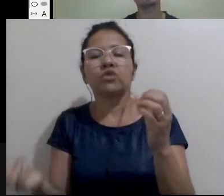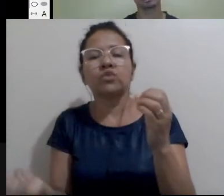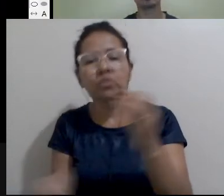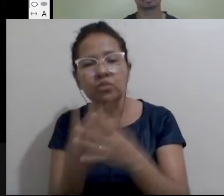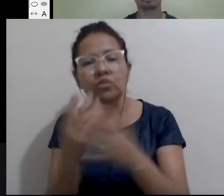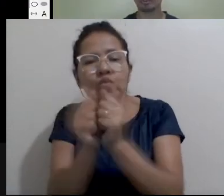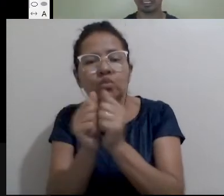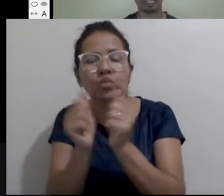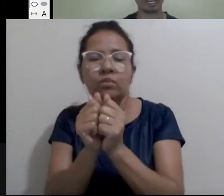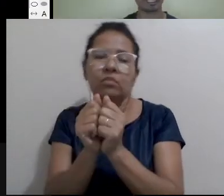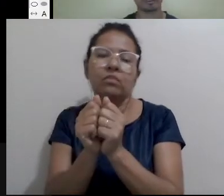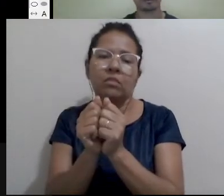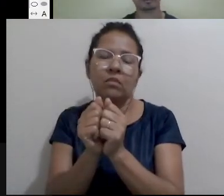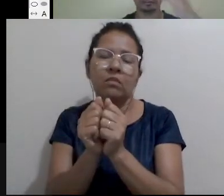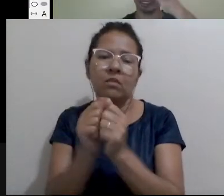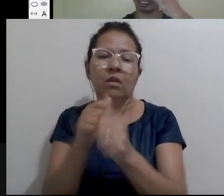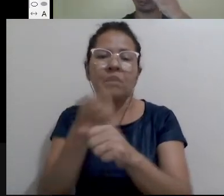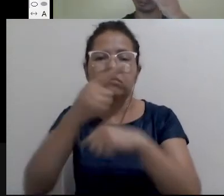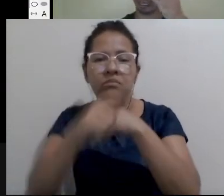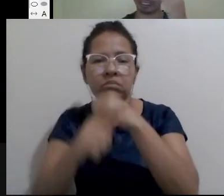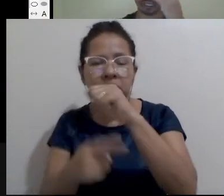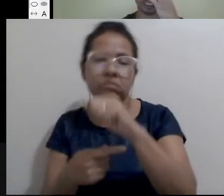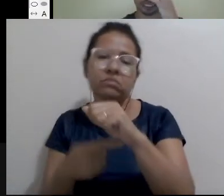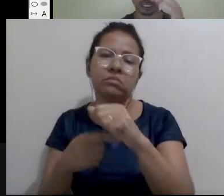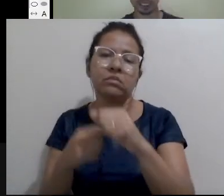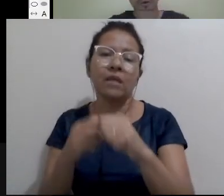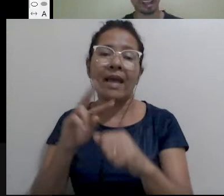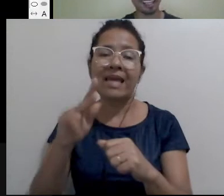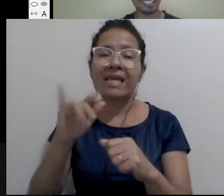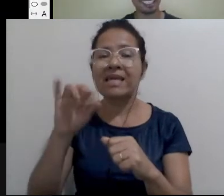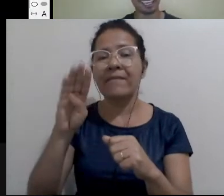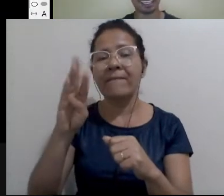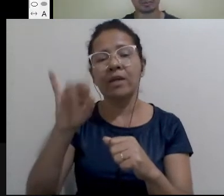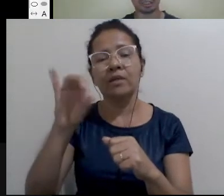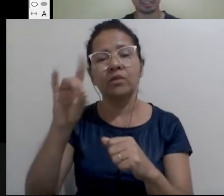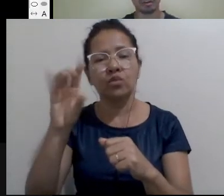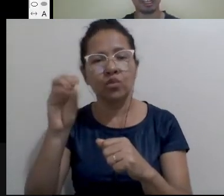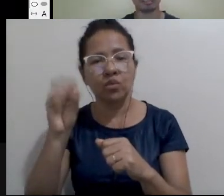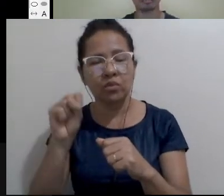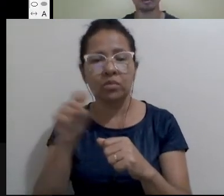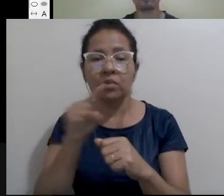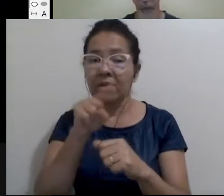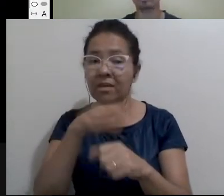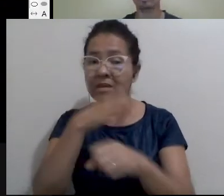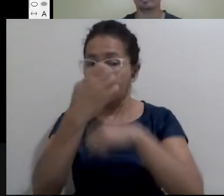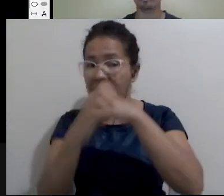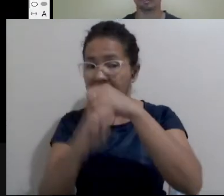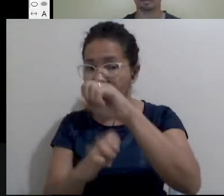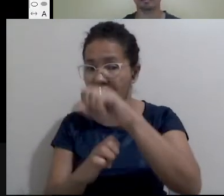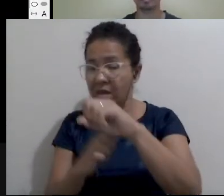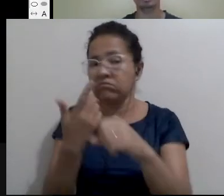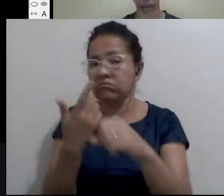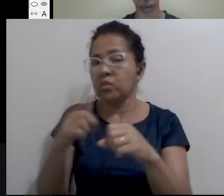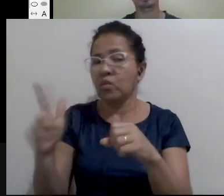híbridos, tá? Quando for fazer a ligação para ter as mesmas características. Então, estes elétrons aqui, ó, eles não participam,